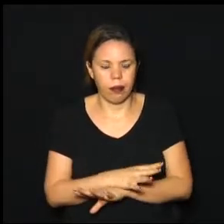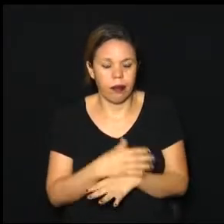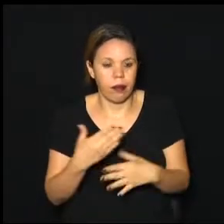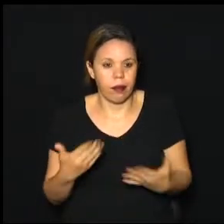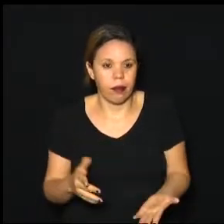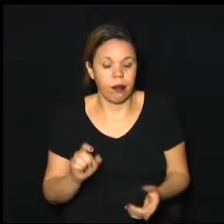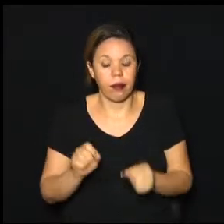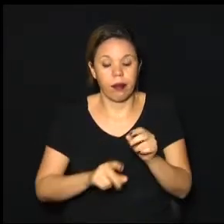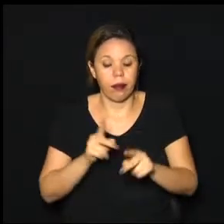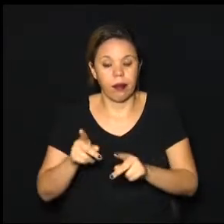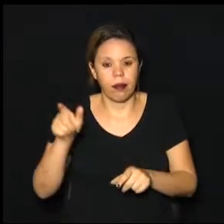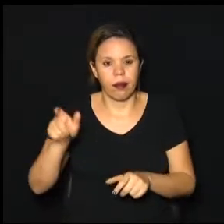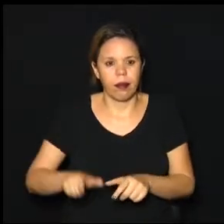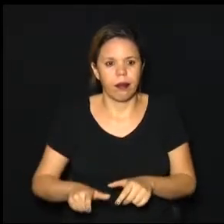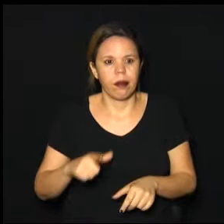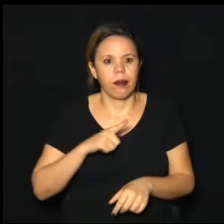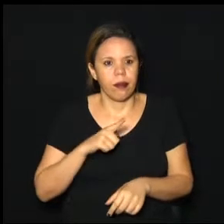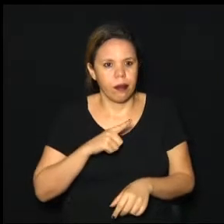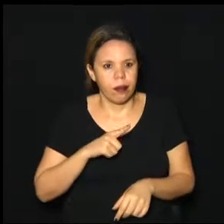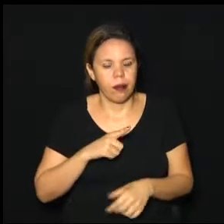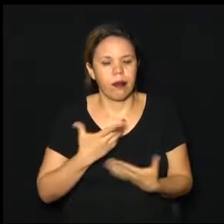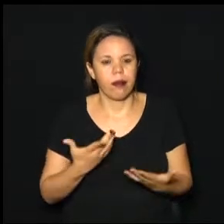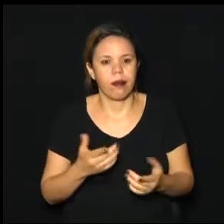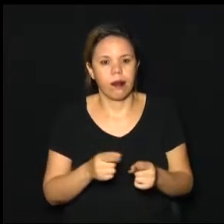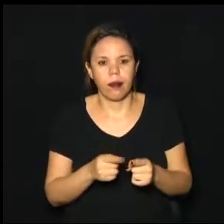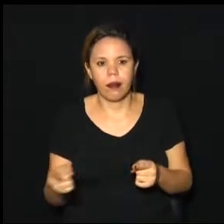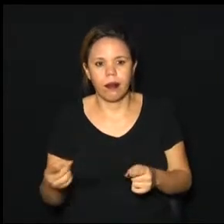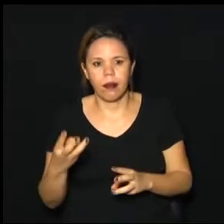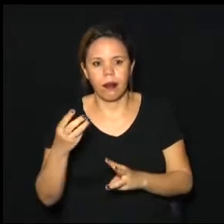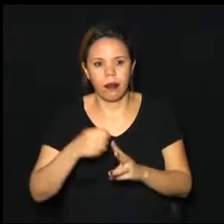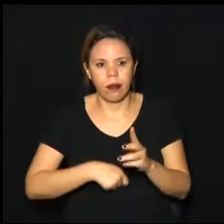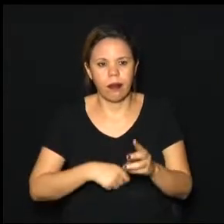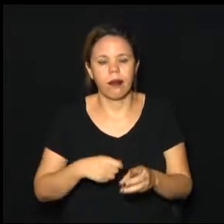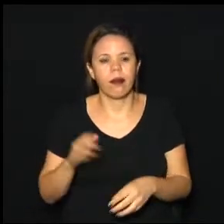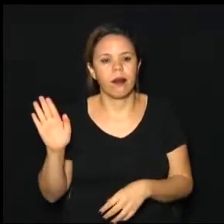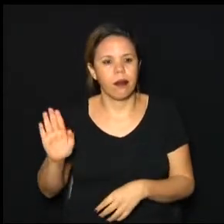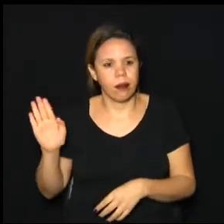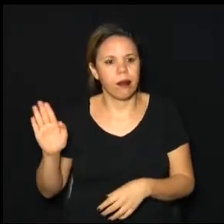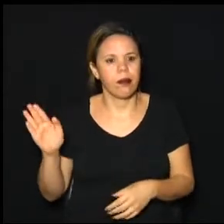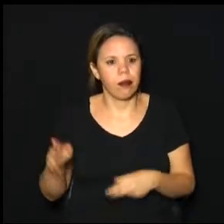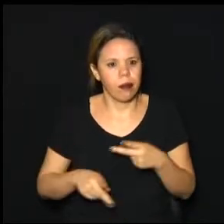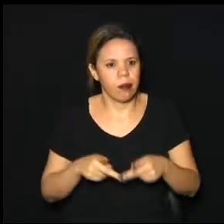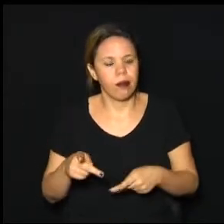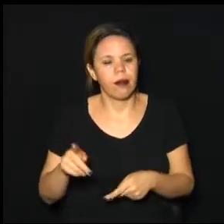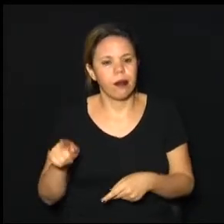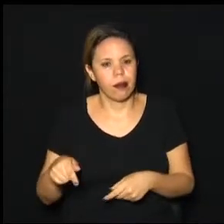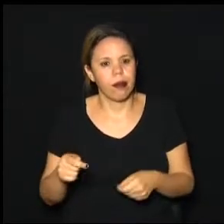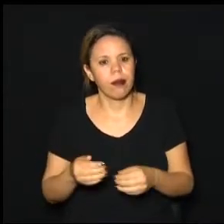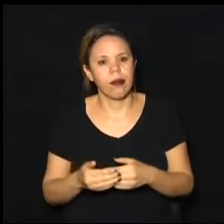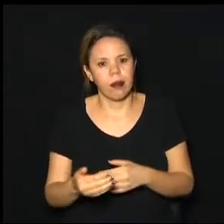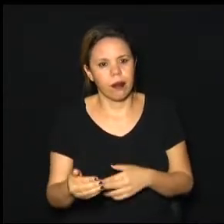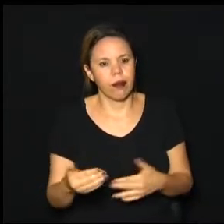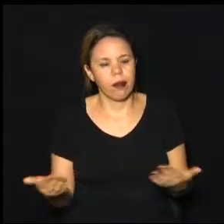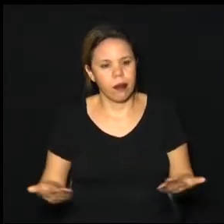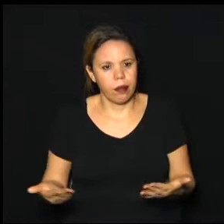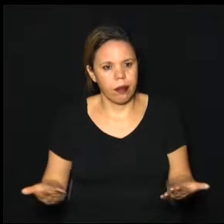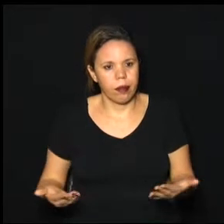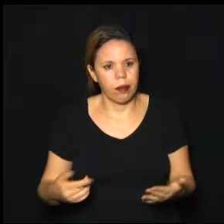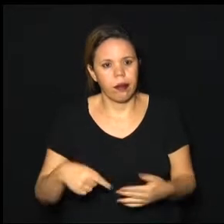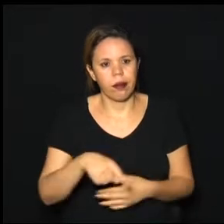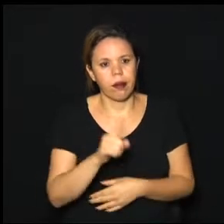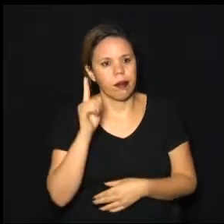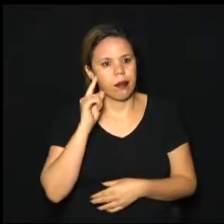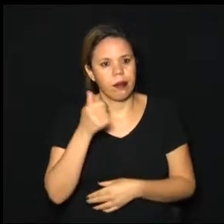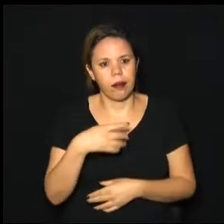para aqueles que têm que resguardar o prazo de 3 meses para serem candidatos, esse prazo, então, agora vai lá para o